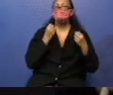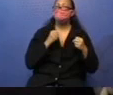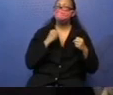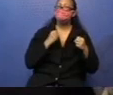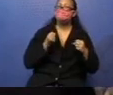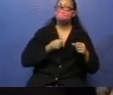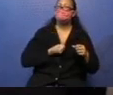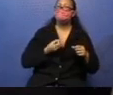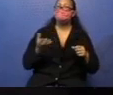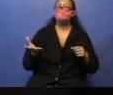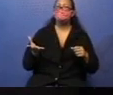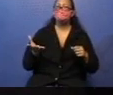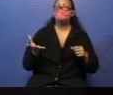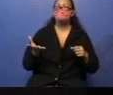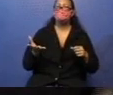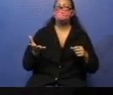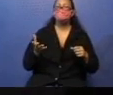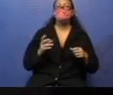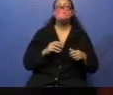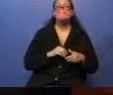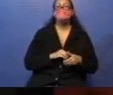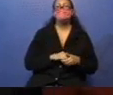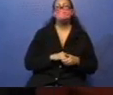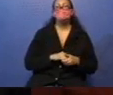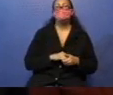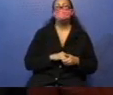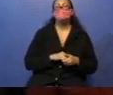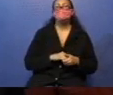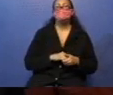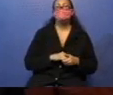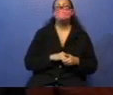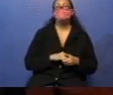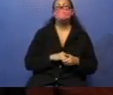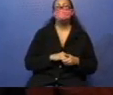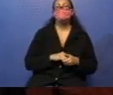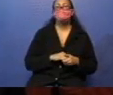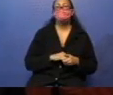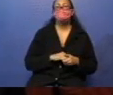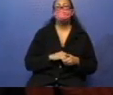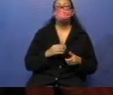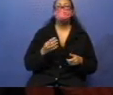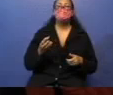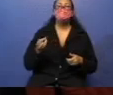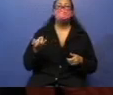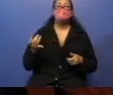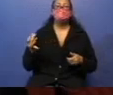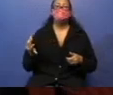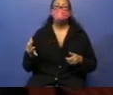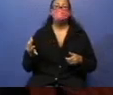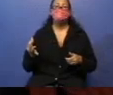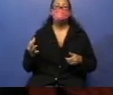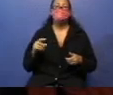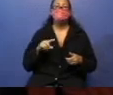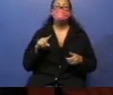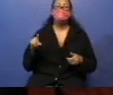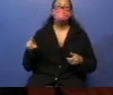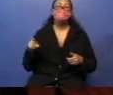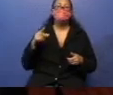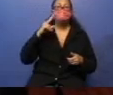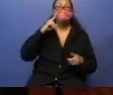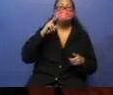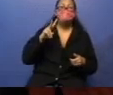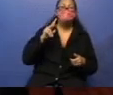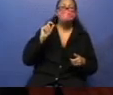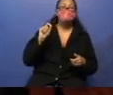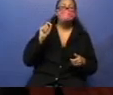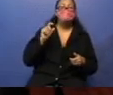usar os dados virtuais. Conforme vai o número de casas, você olha a orientação que você